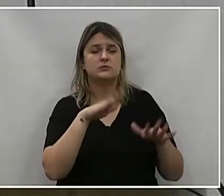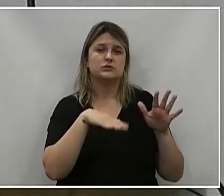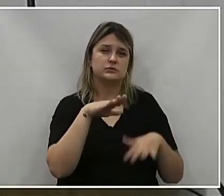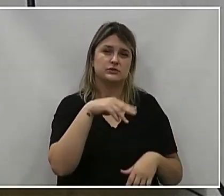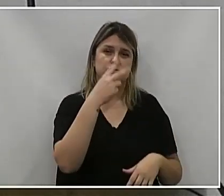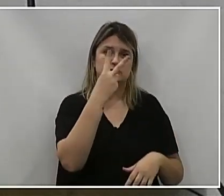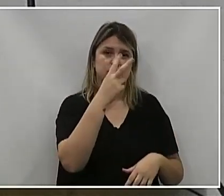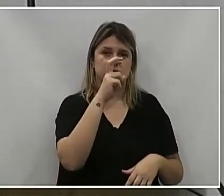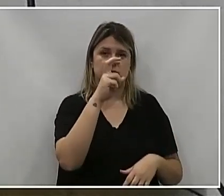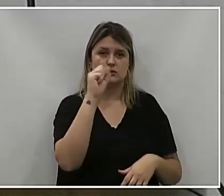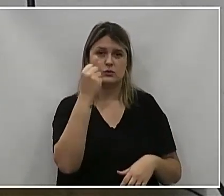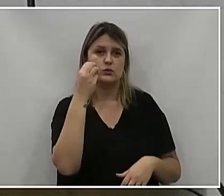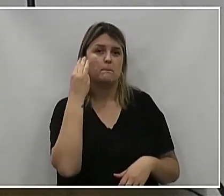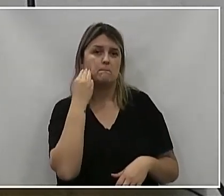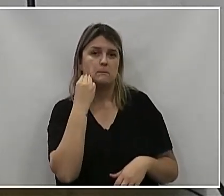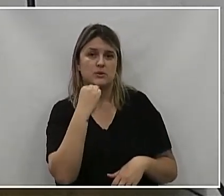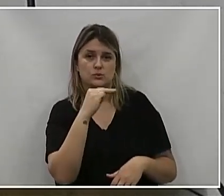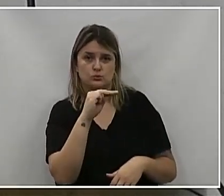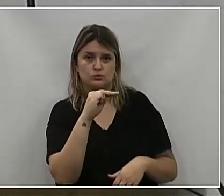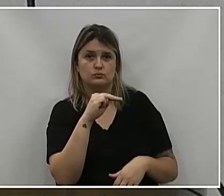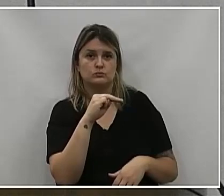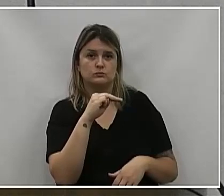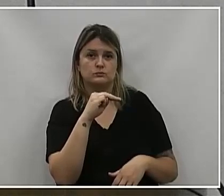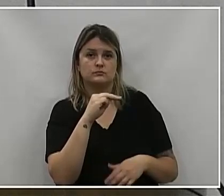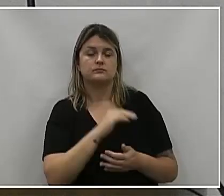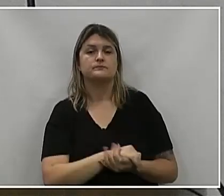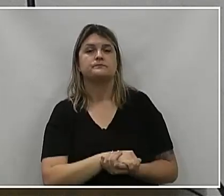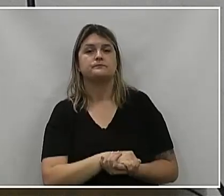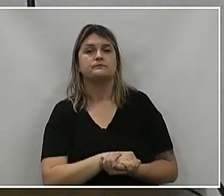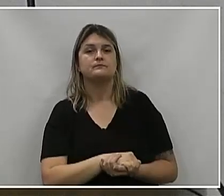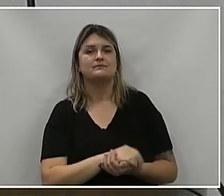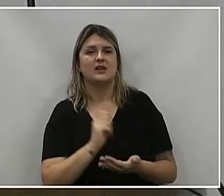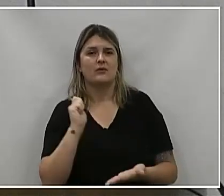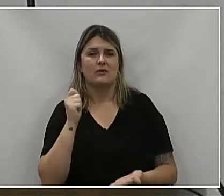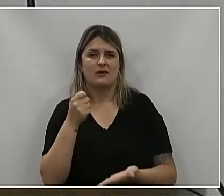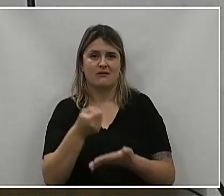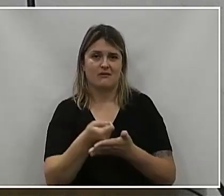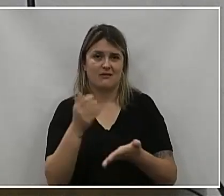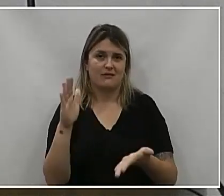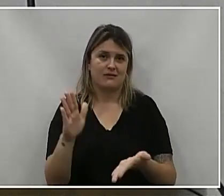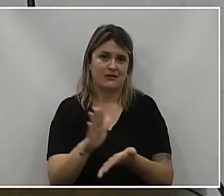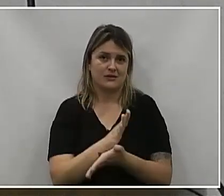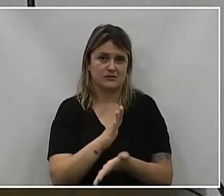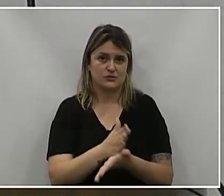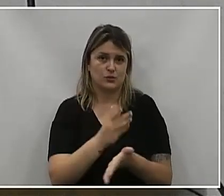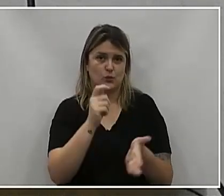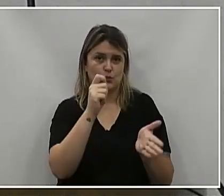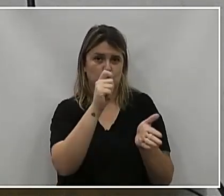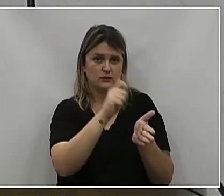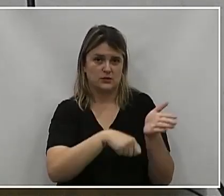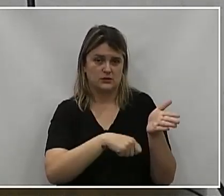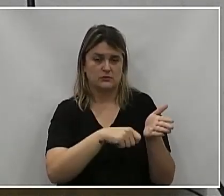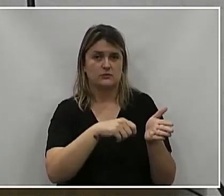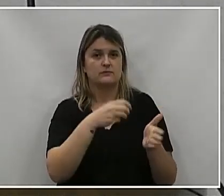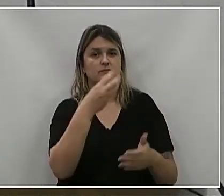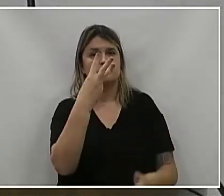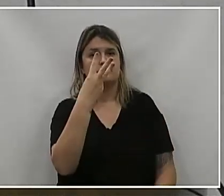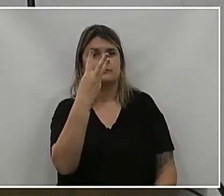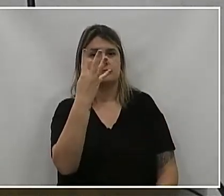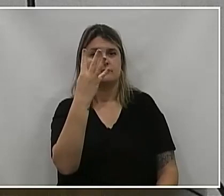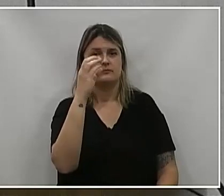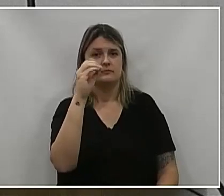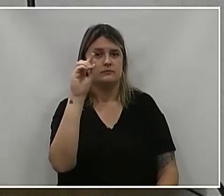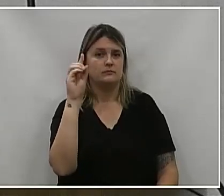de 258 milhões, e uma despesa, né, um desembolso com o contrato na ordem de